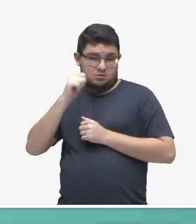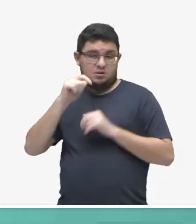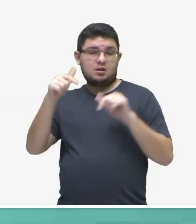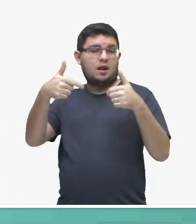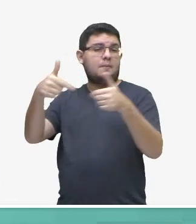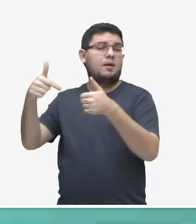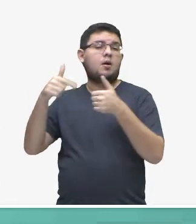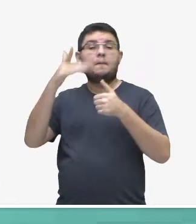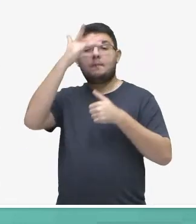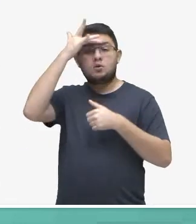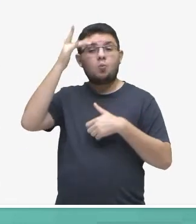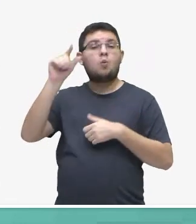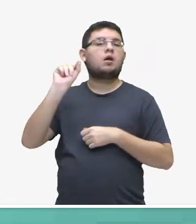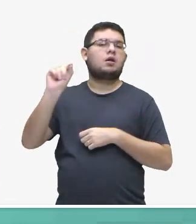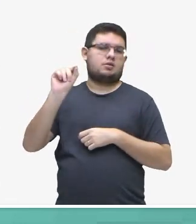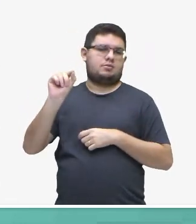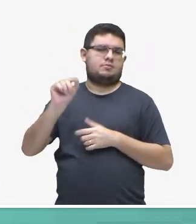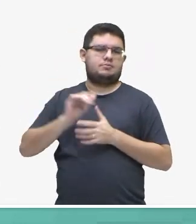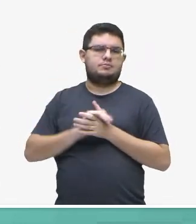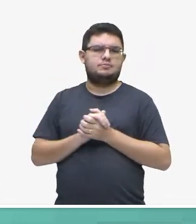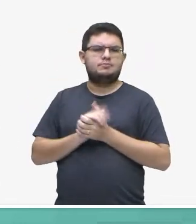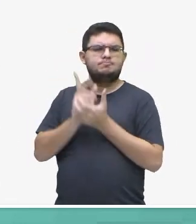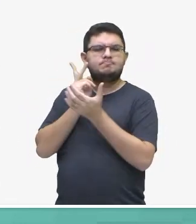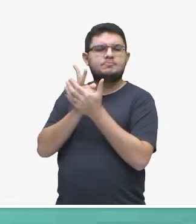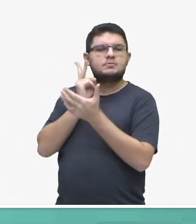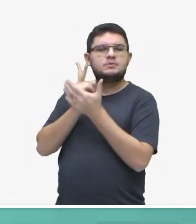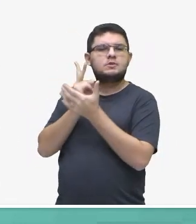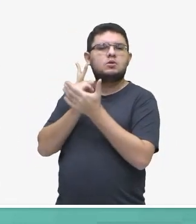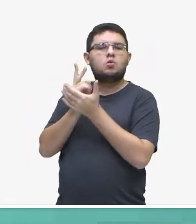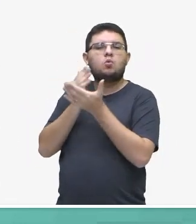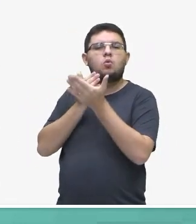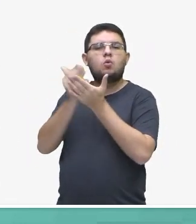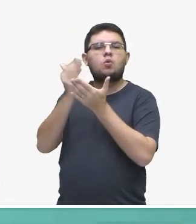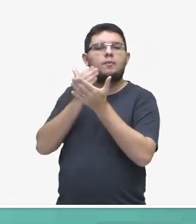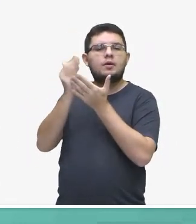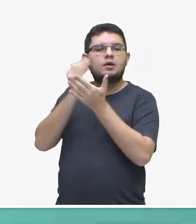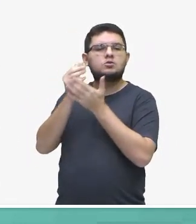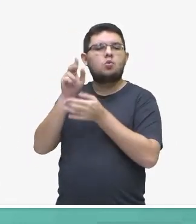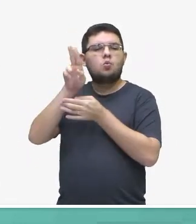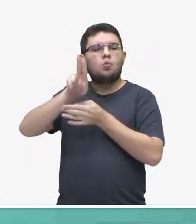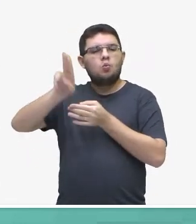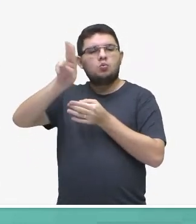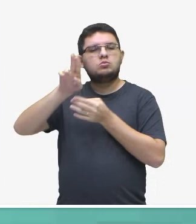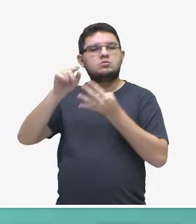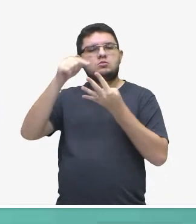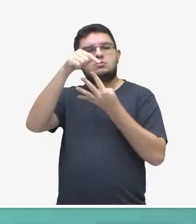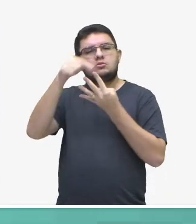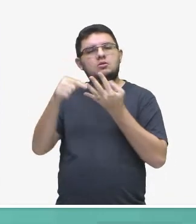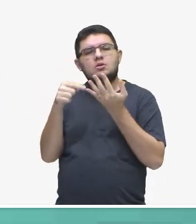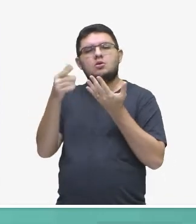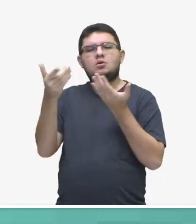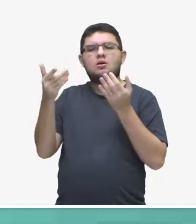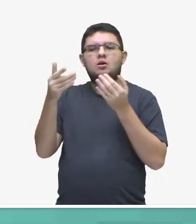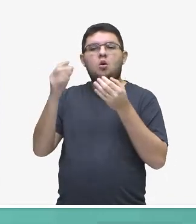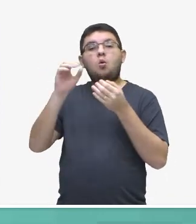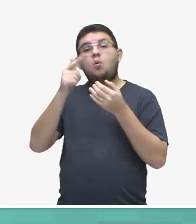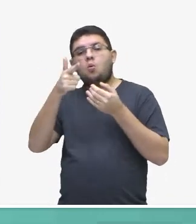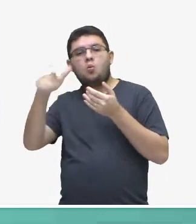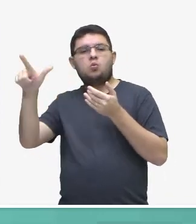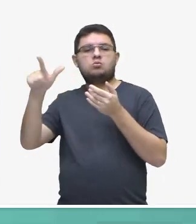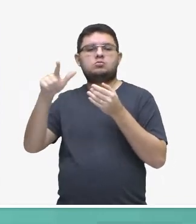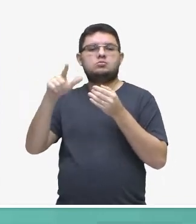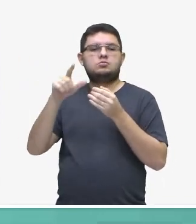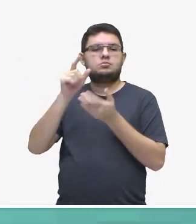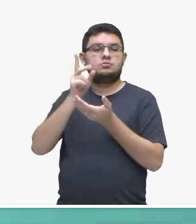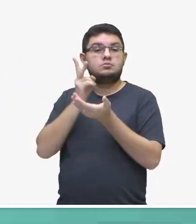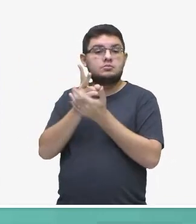a frase, tá? Sempre, a double age word sempre vai iniciar essa frase do simple present, ok? Na sua